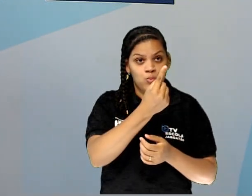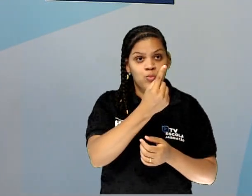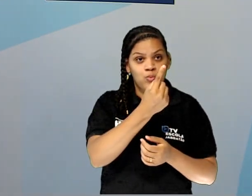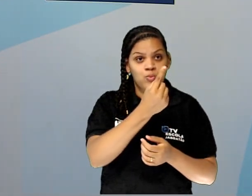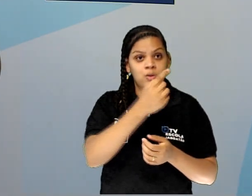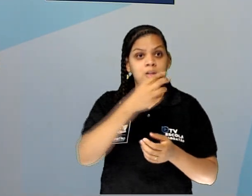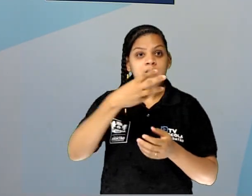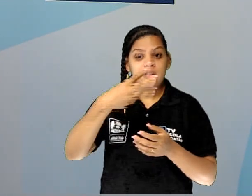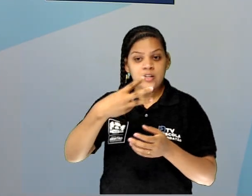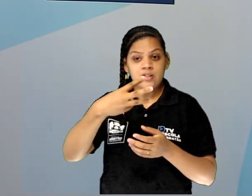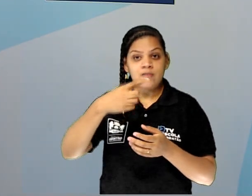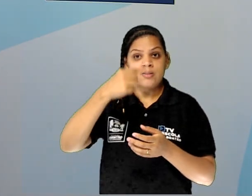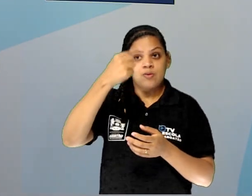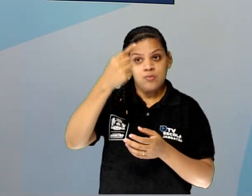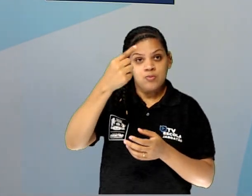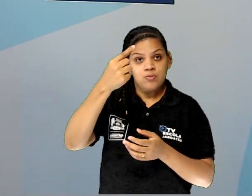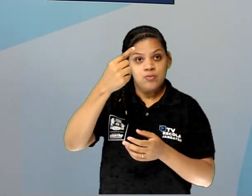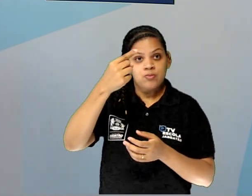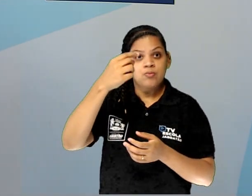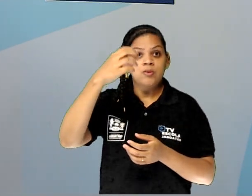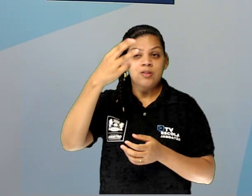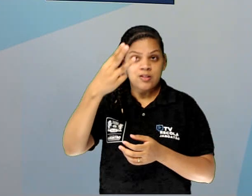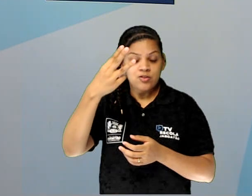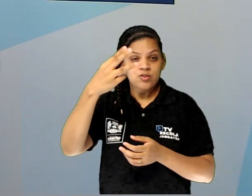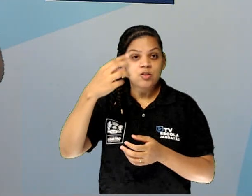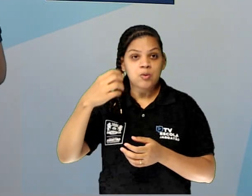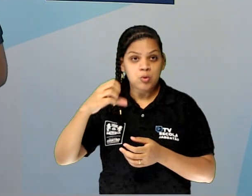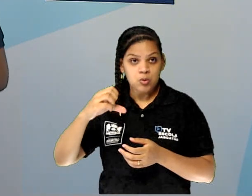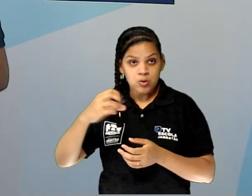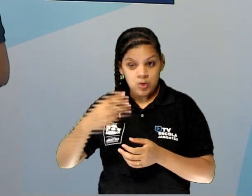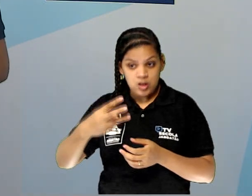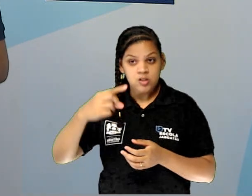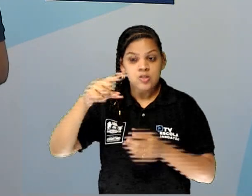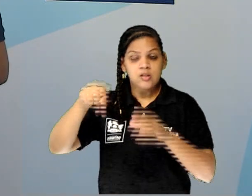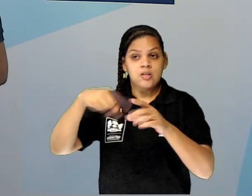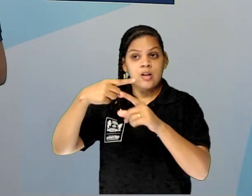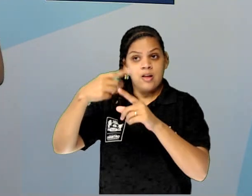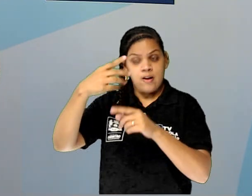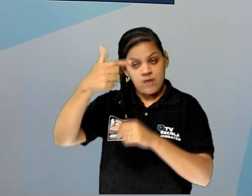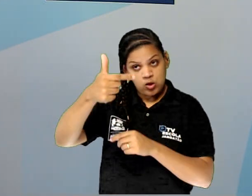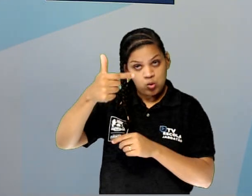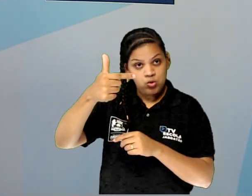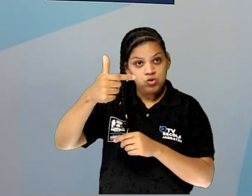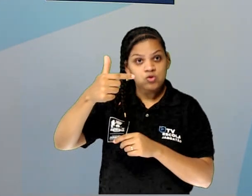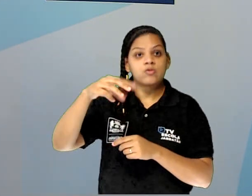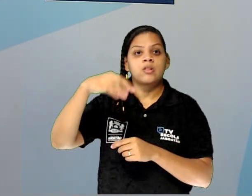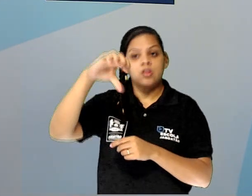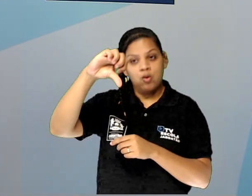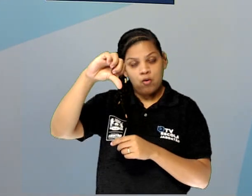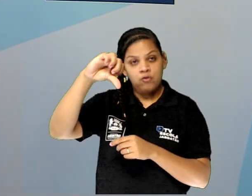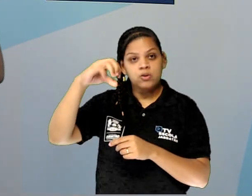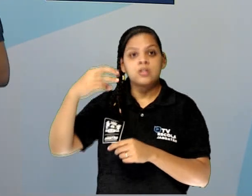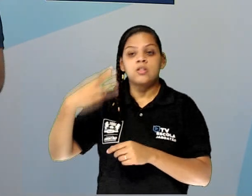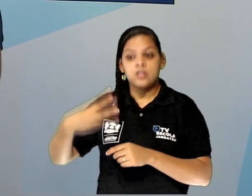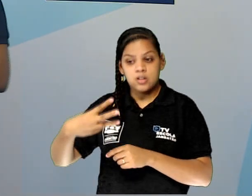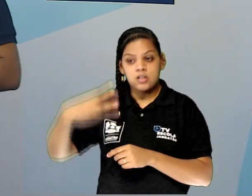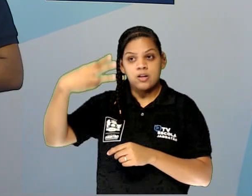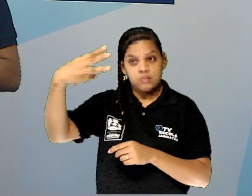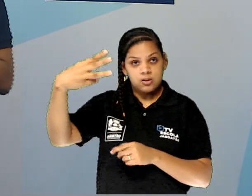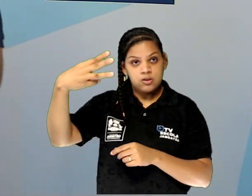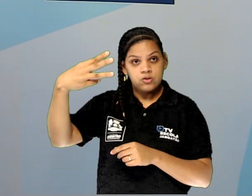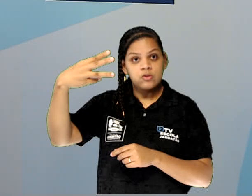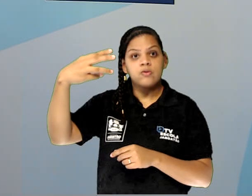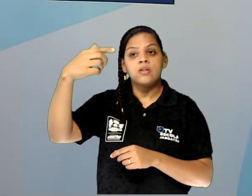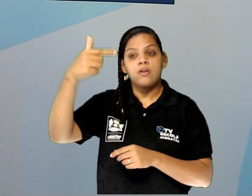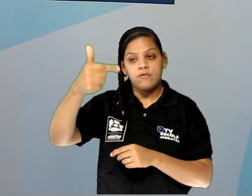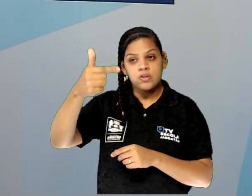termo. Se eu pego 3 e elevo a 1, vai dar 3. Se eu pego 3 e elevo a 2, vai dar 9. Se eu pego 3 e elevo a 3,